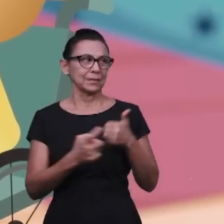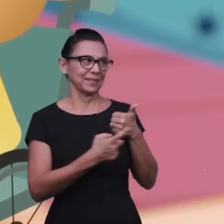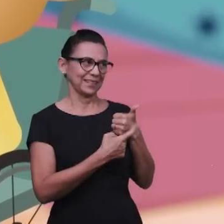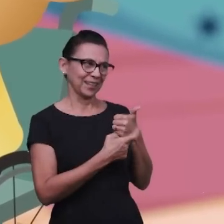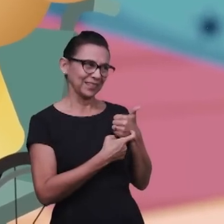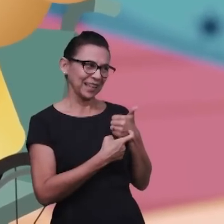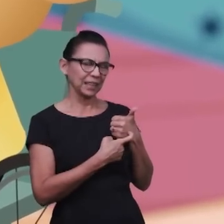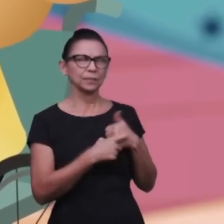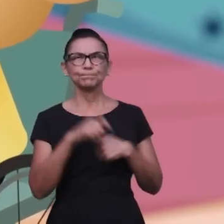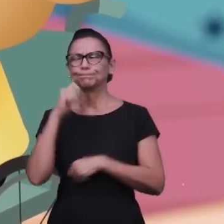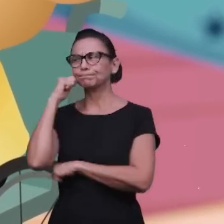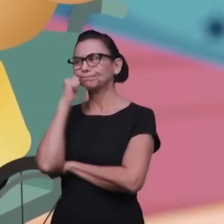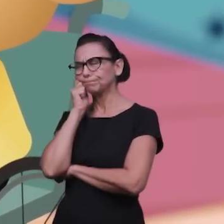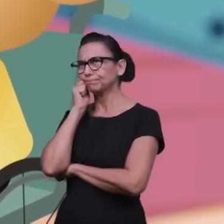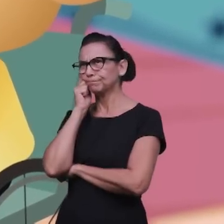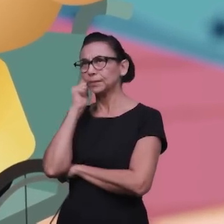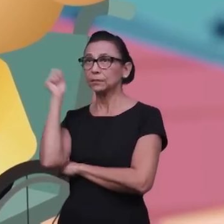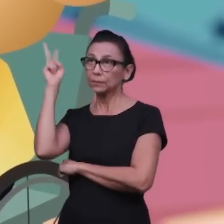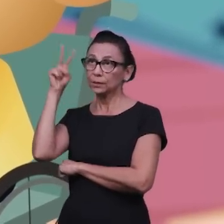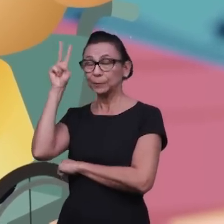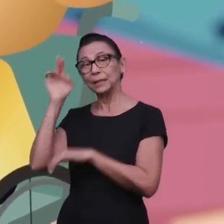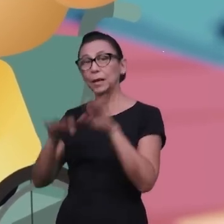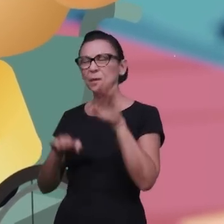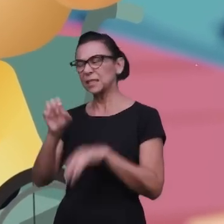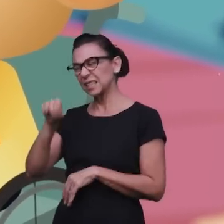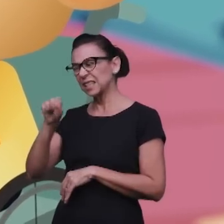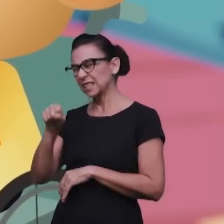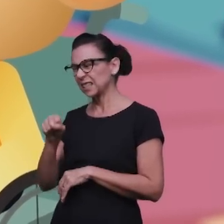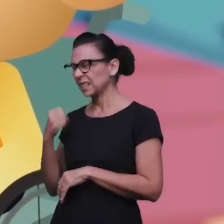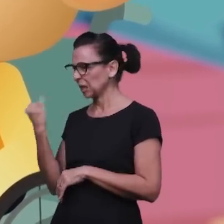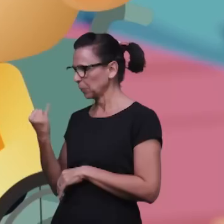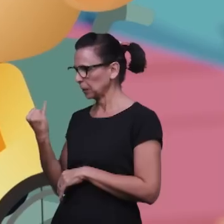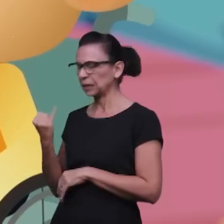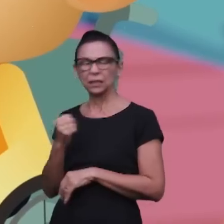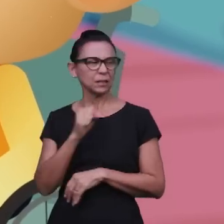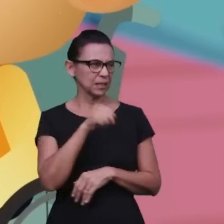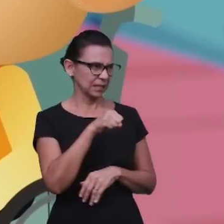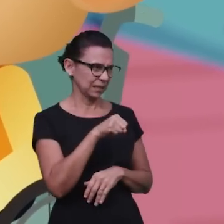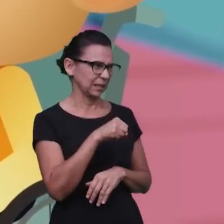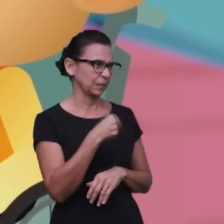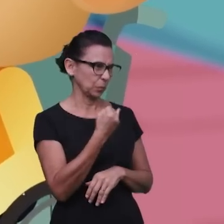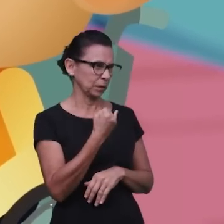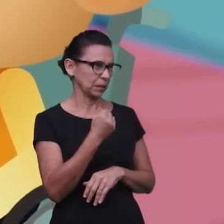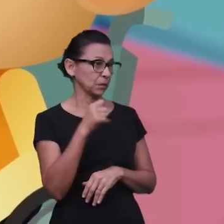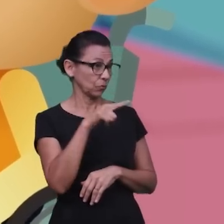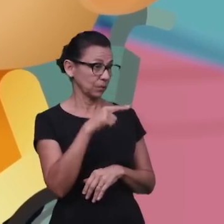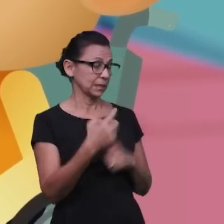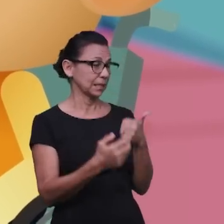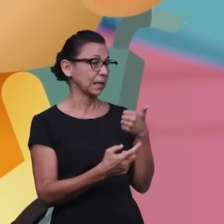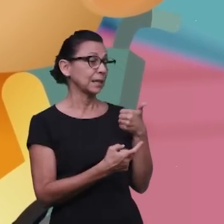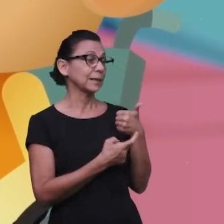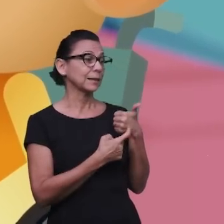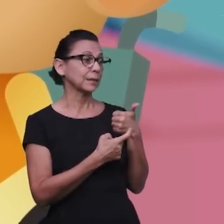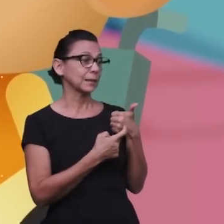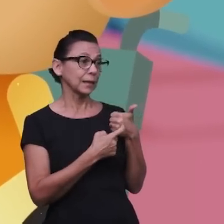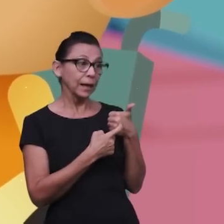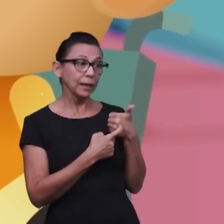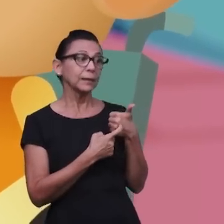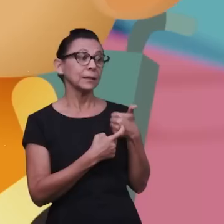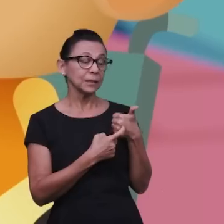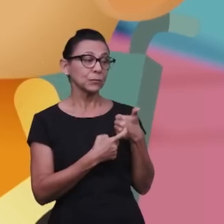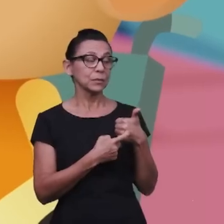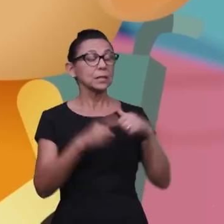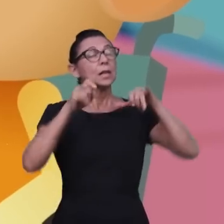né? Quando me lembro, sim. Isso é mesmo importante? Muito importante. Sabia que ao dar o seu like no vídeo, você ajuda